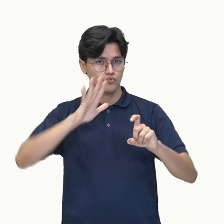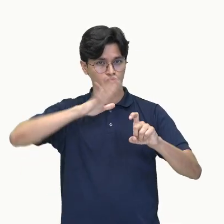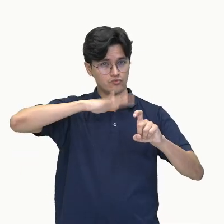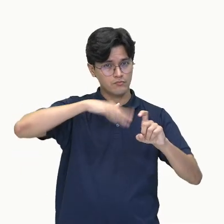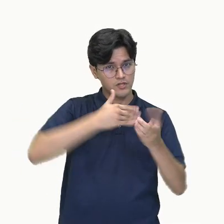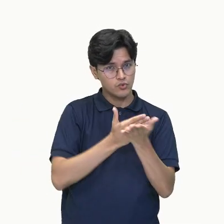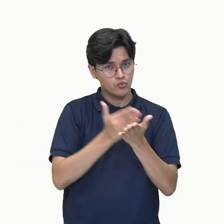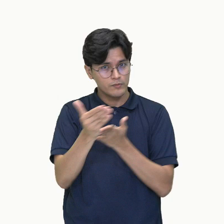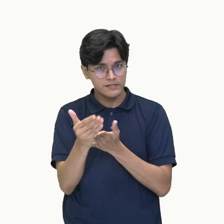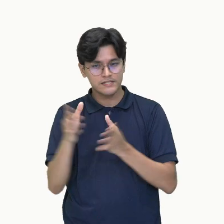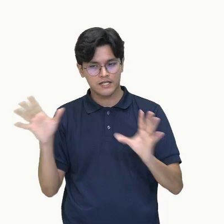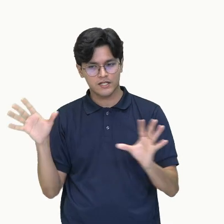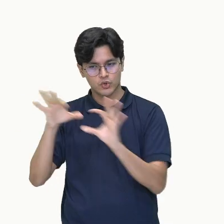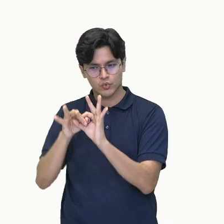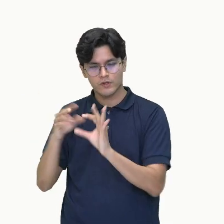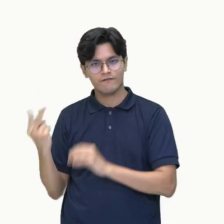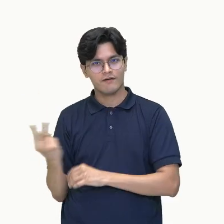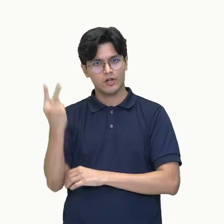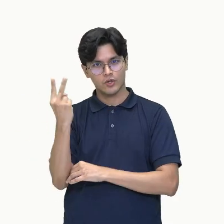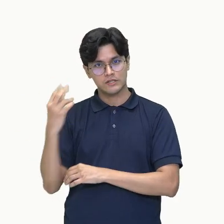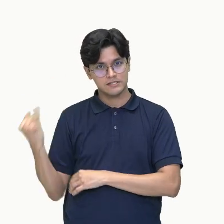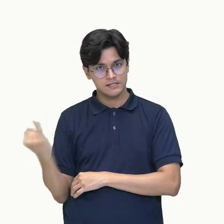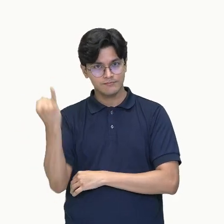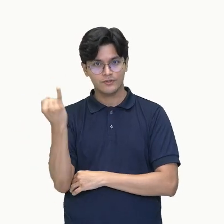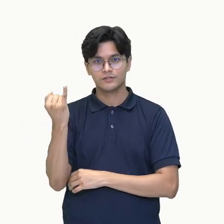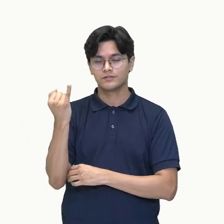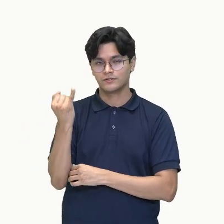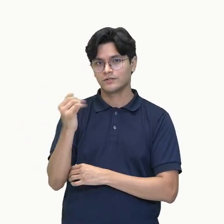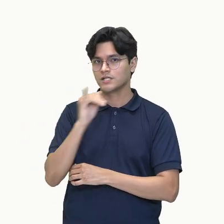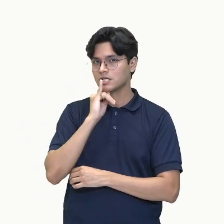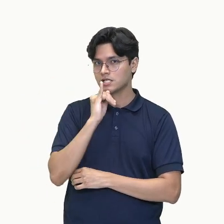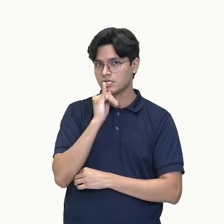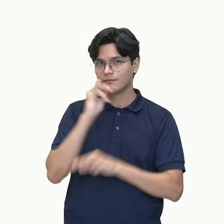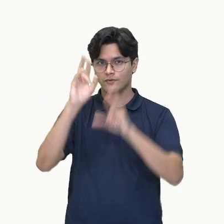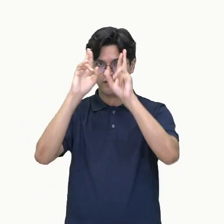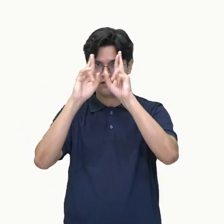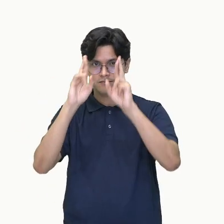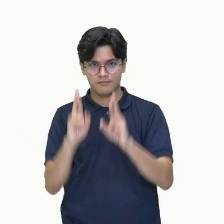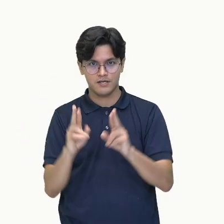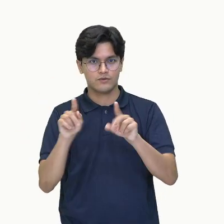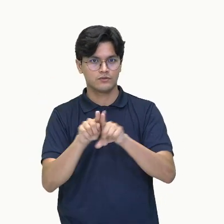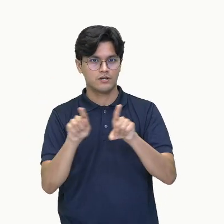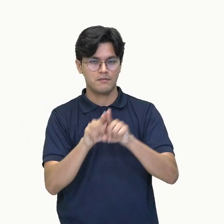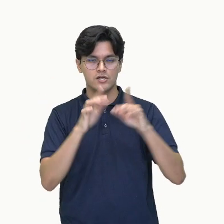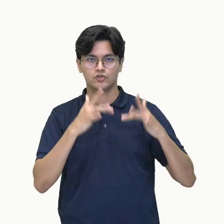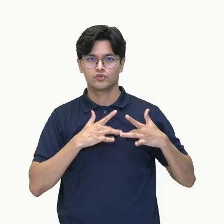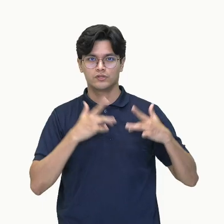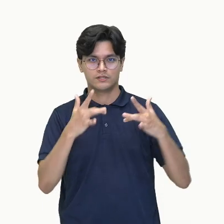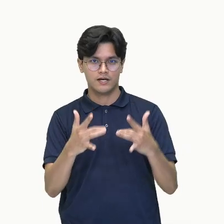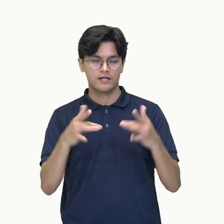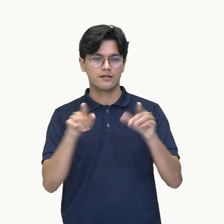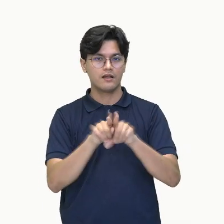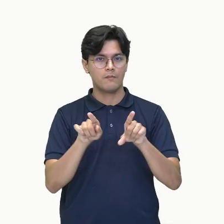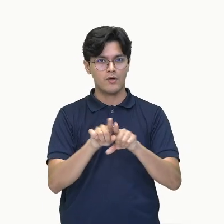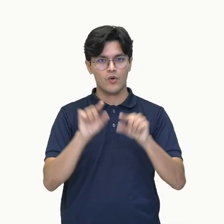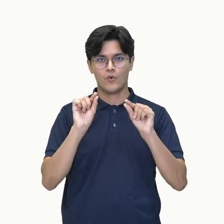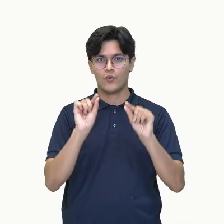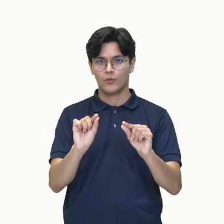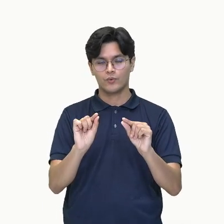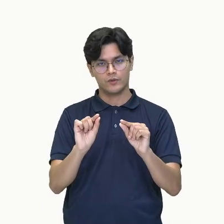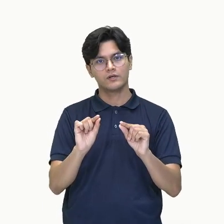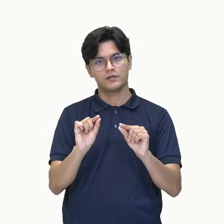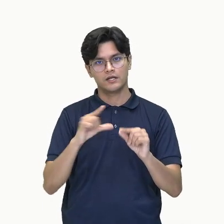valores fundamentais como respeito, como solidariedade e também como a noção